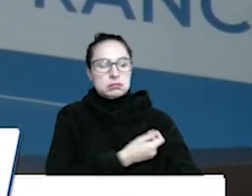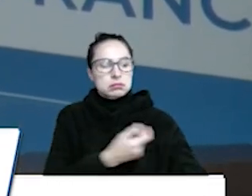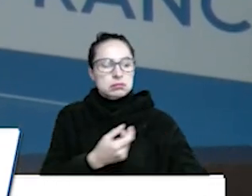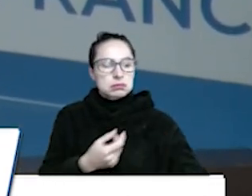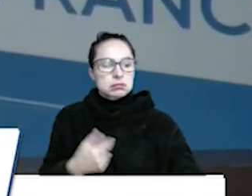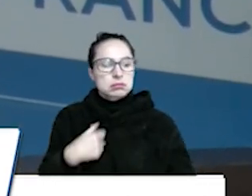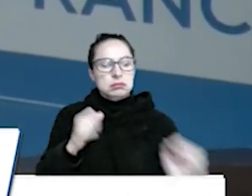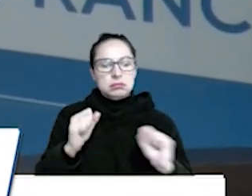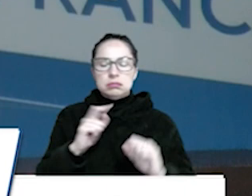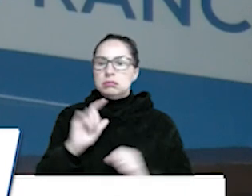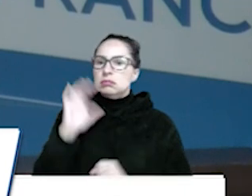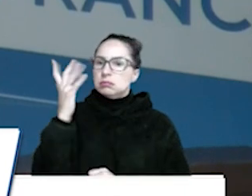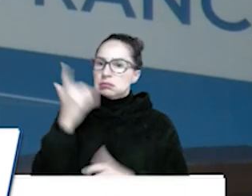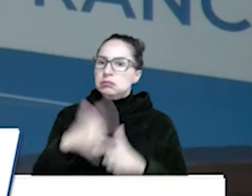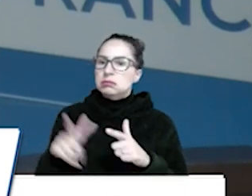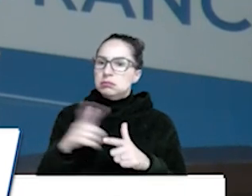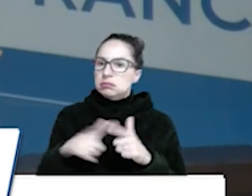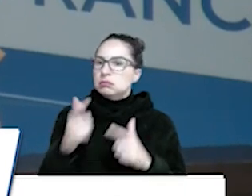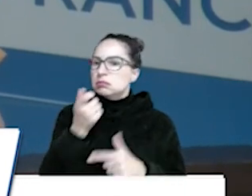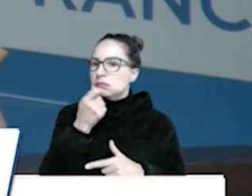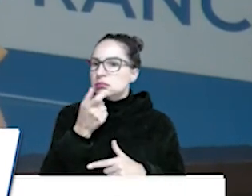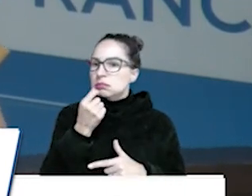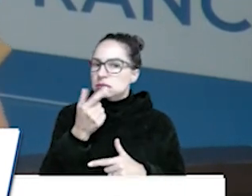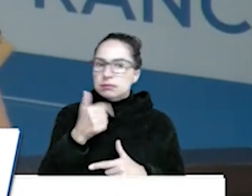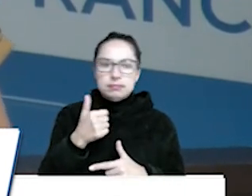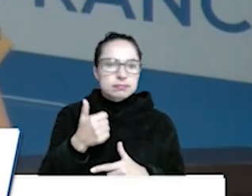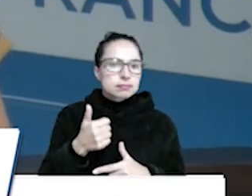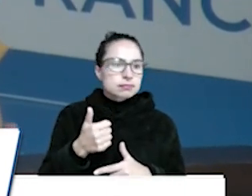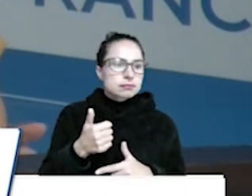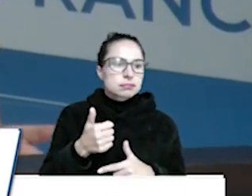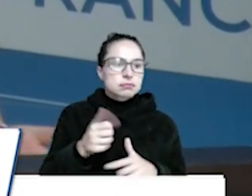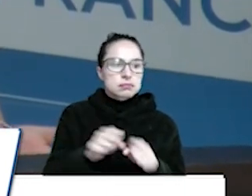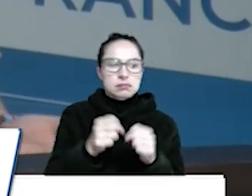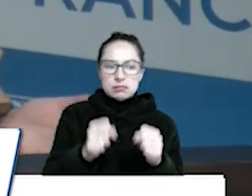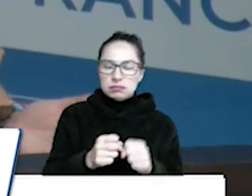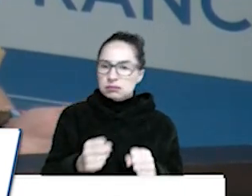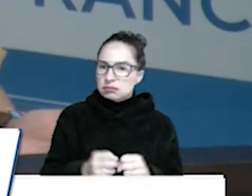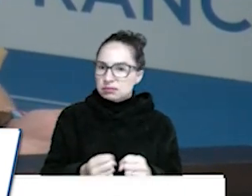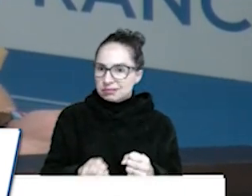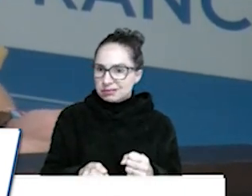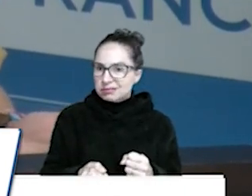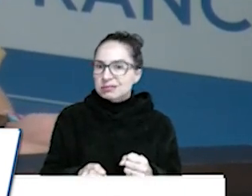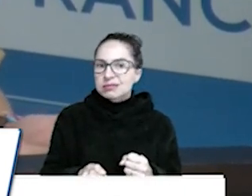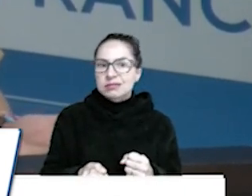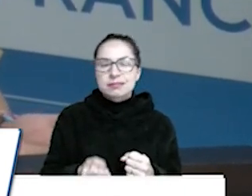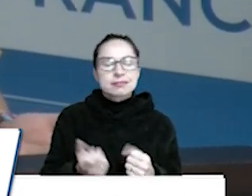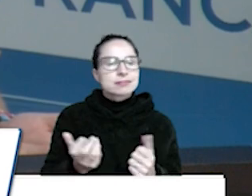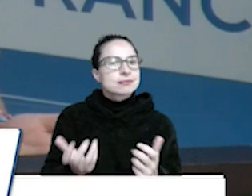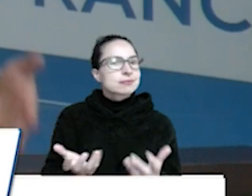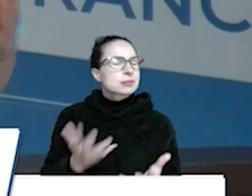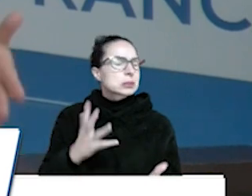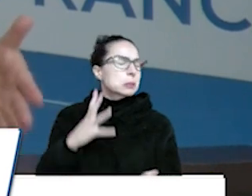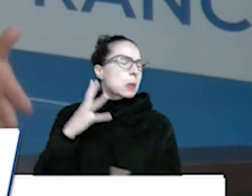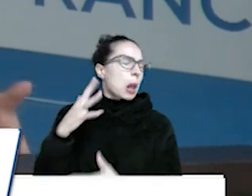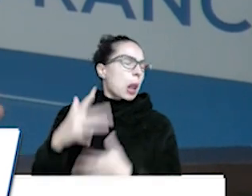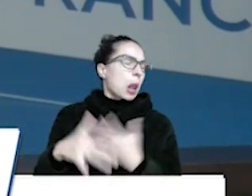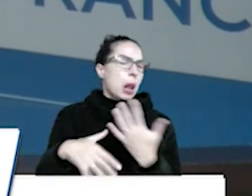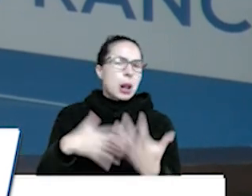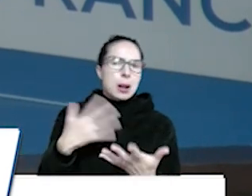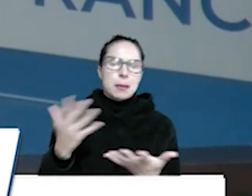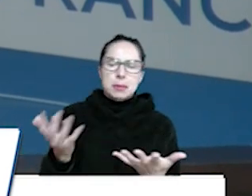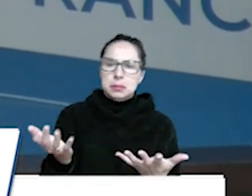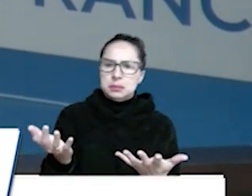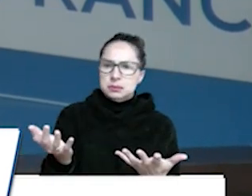essas medicações. Então, é um cenário caótico. E quando